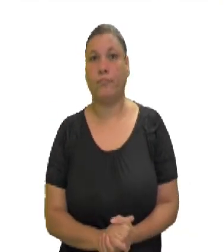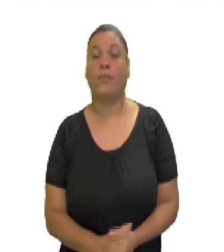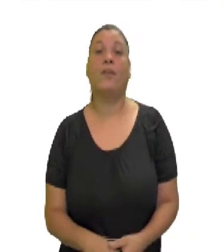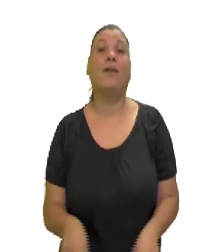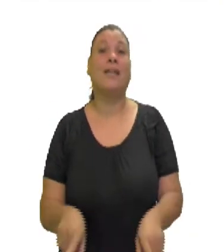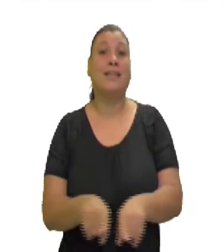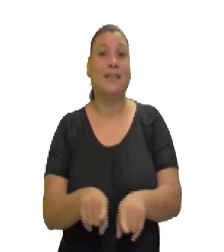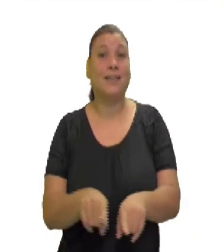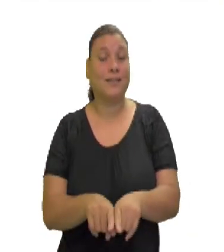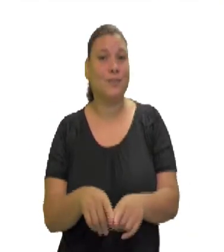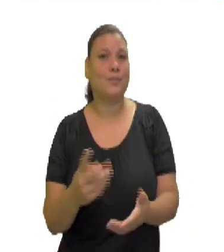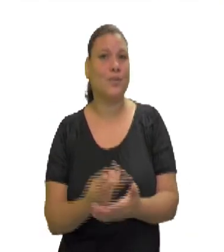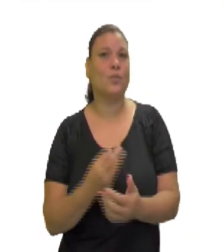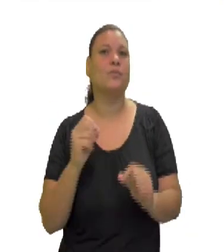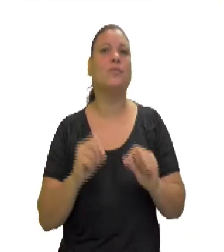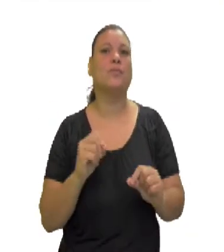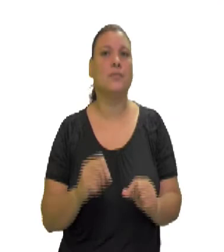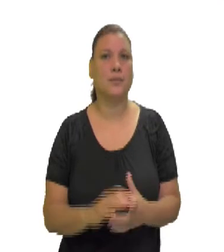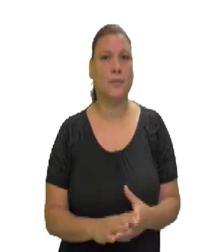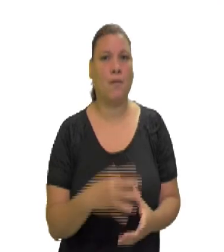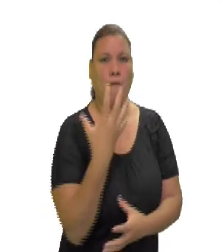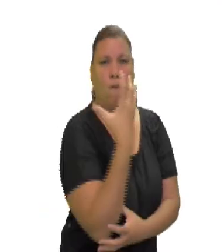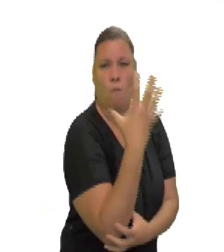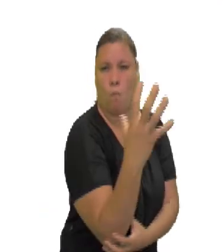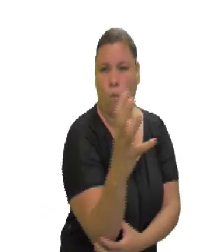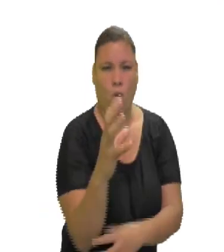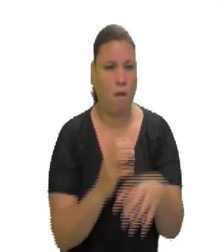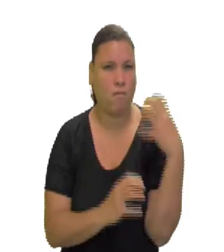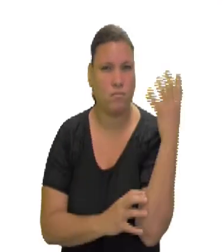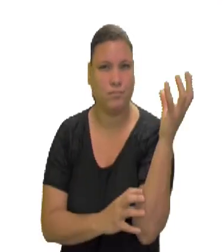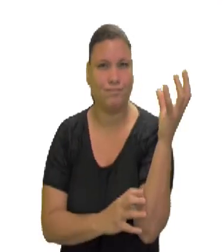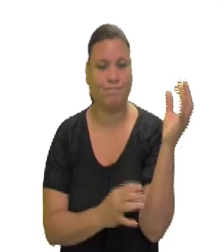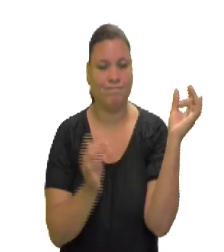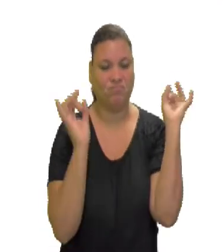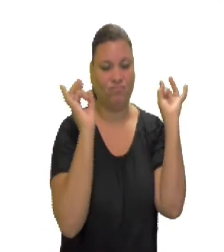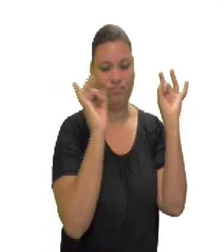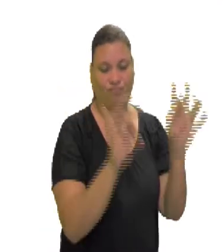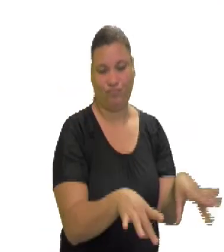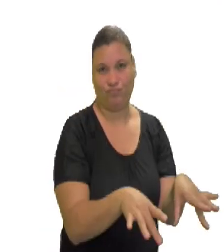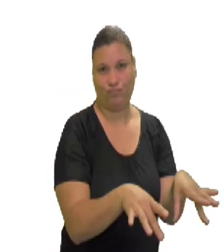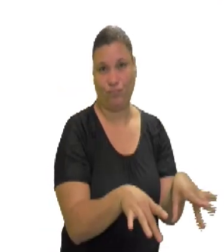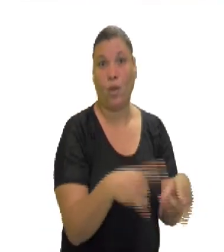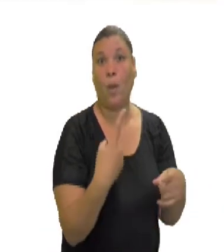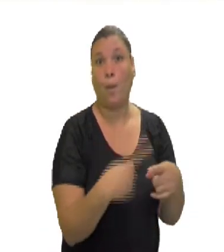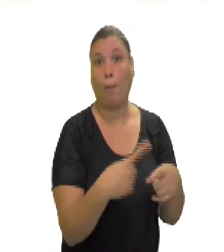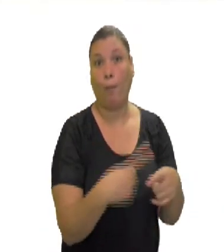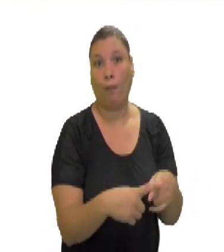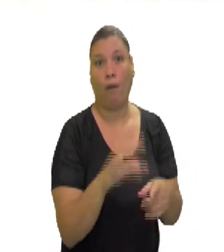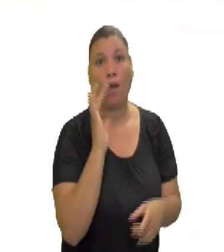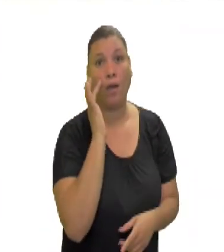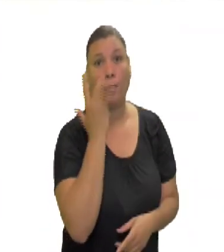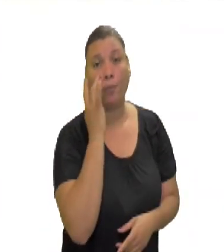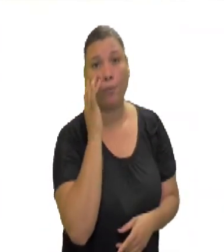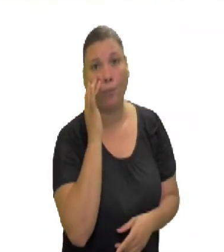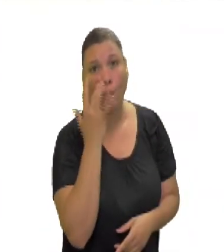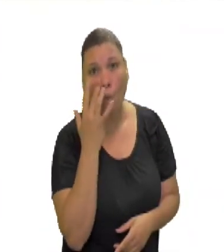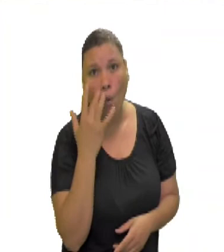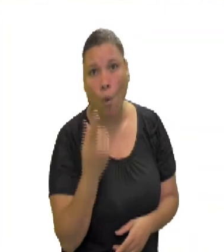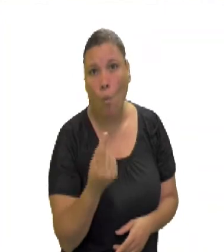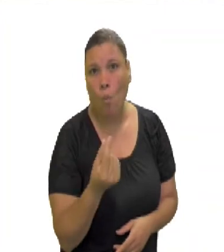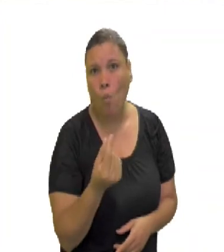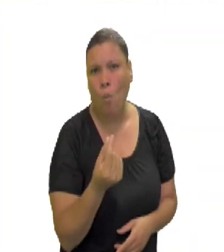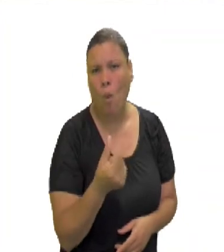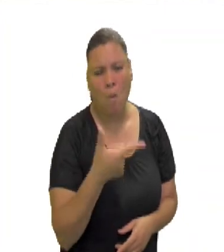plantações. Claro, o ouro nesse momento estava dando muito mais lucro do que as plantações.